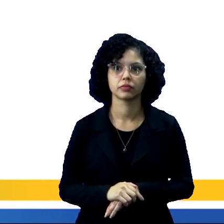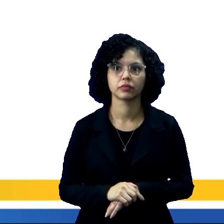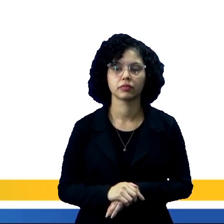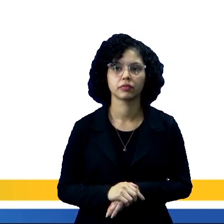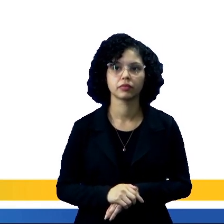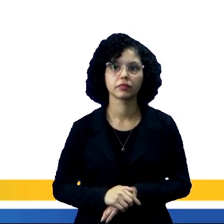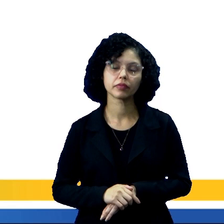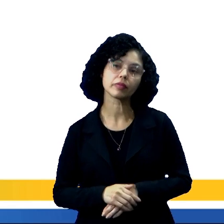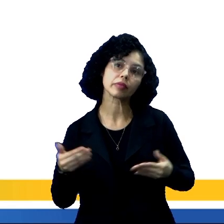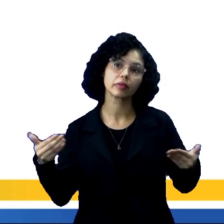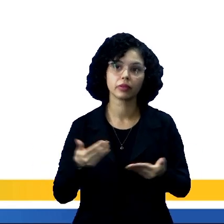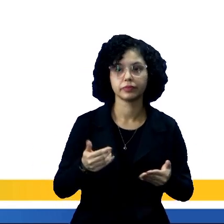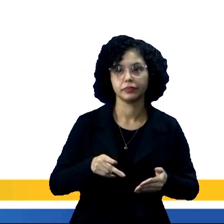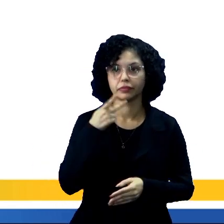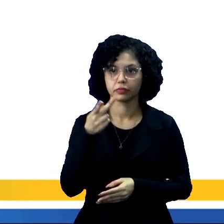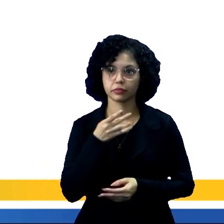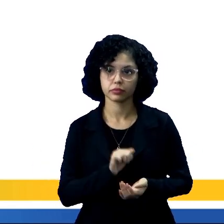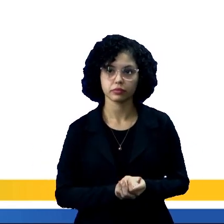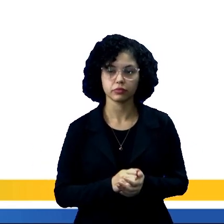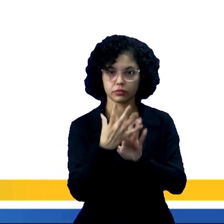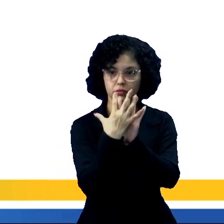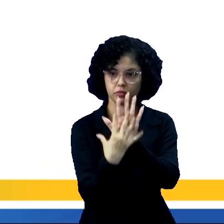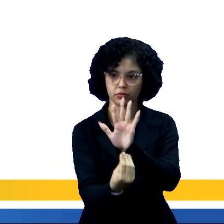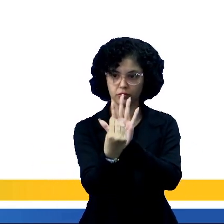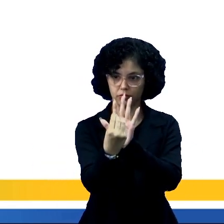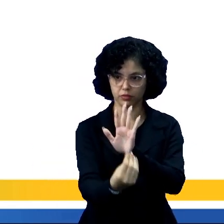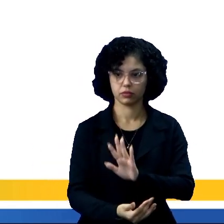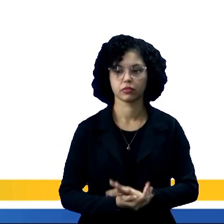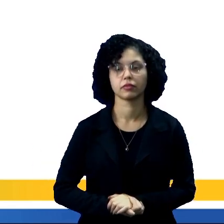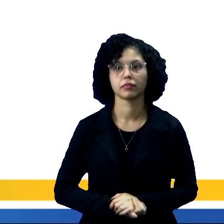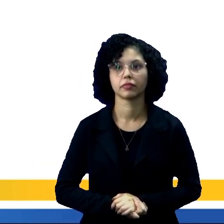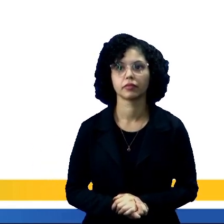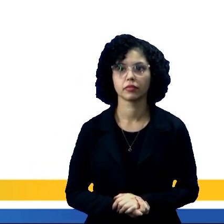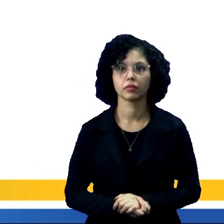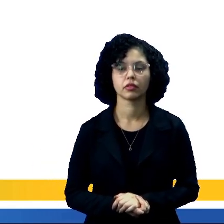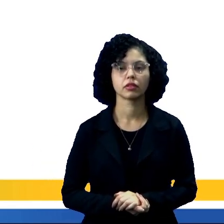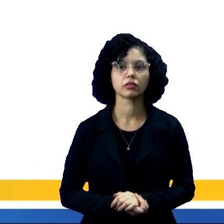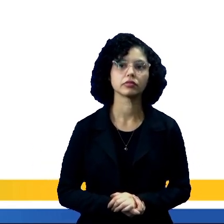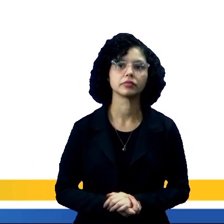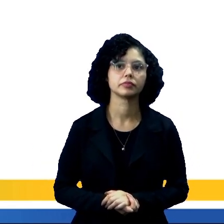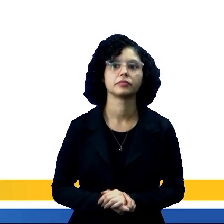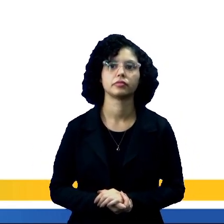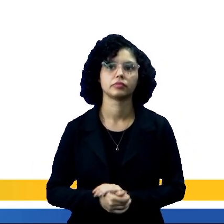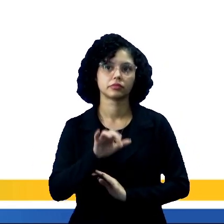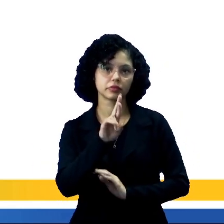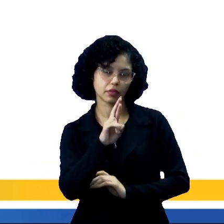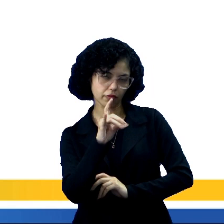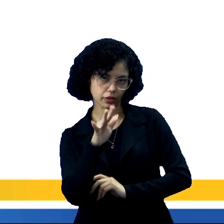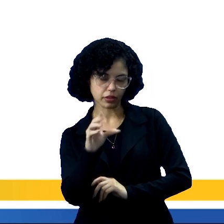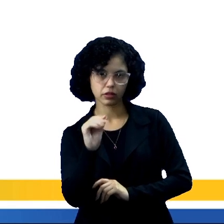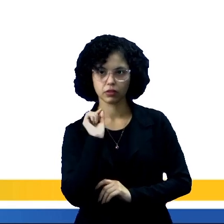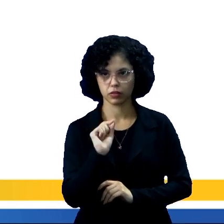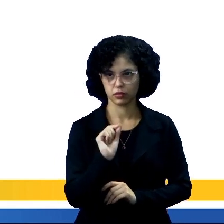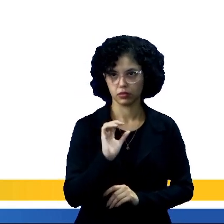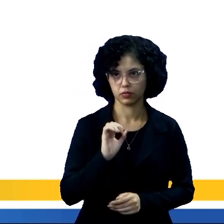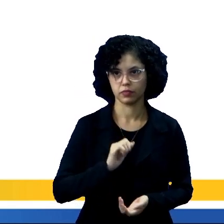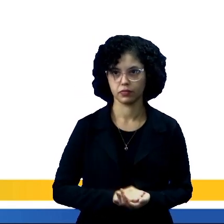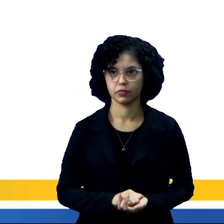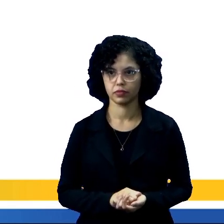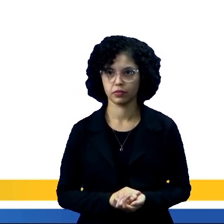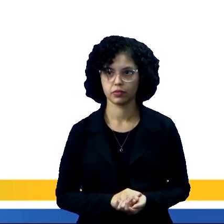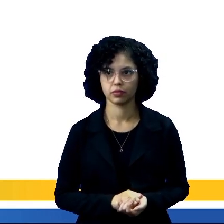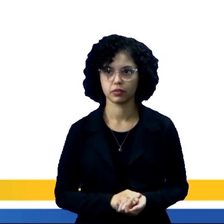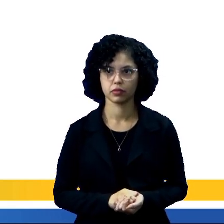A simetria agora, nós vamos falar da simetria de reflexão. Simetria reflexiva, ou simetria